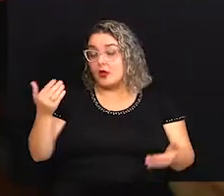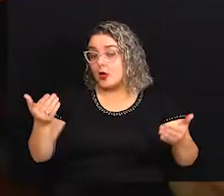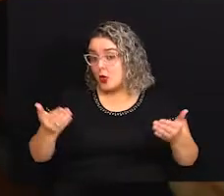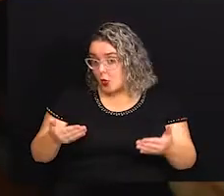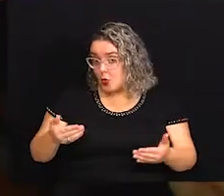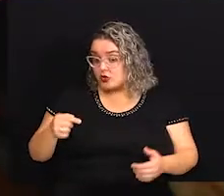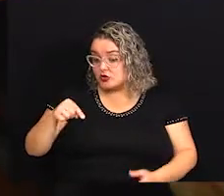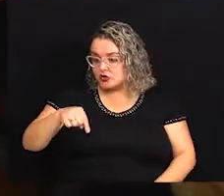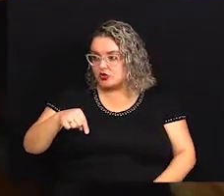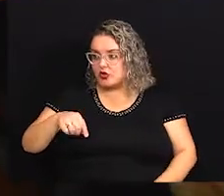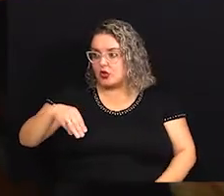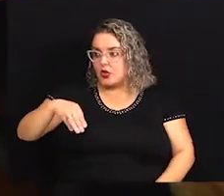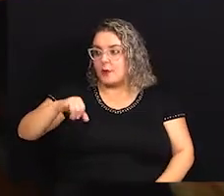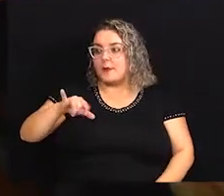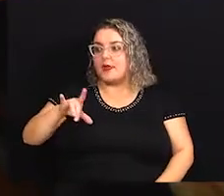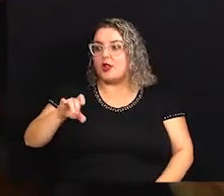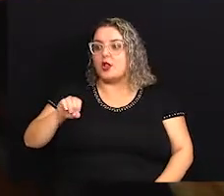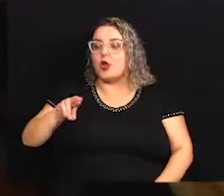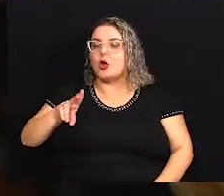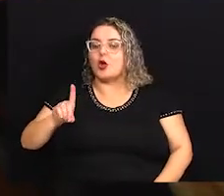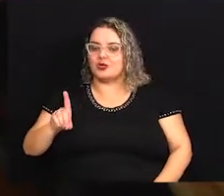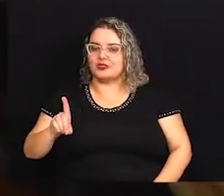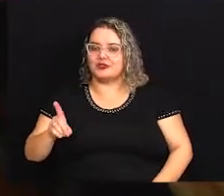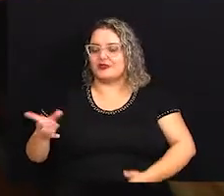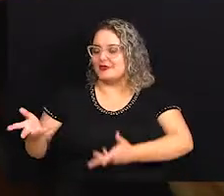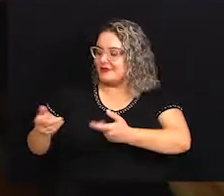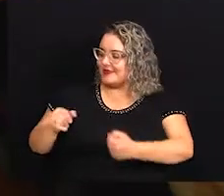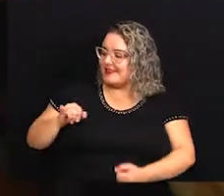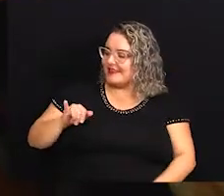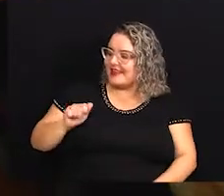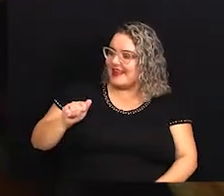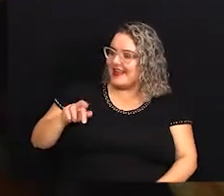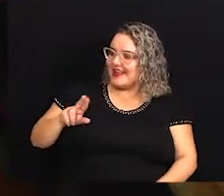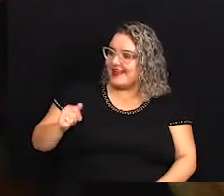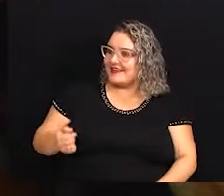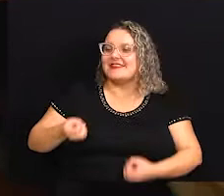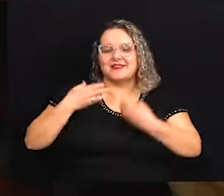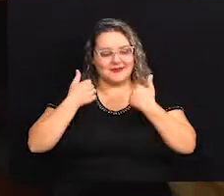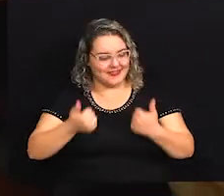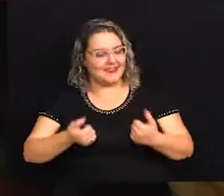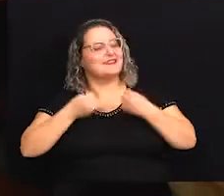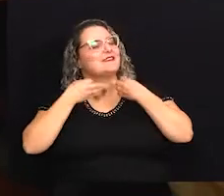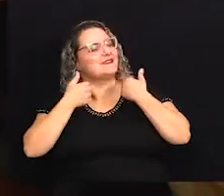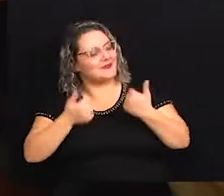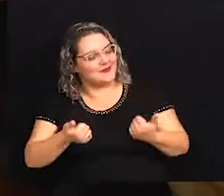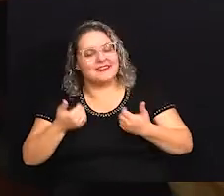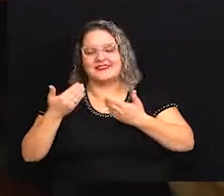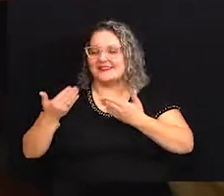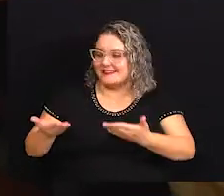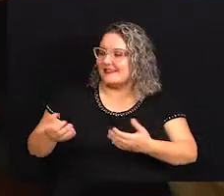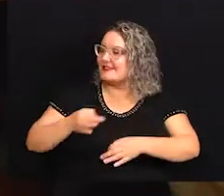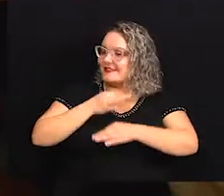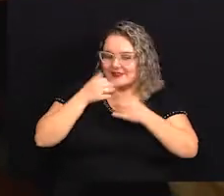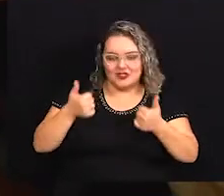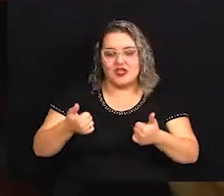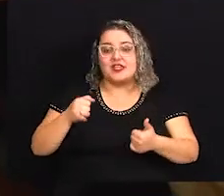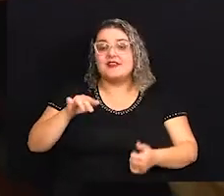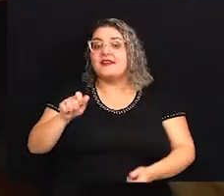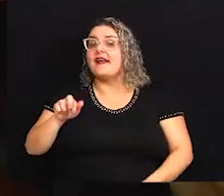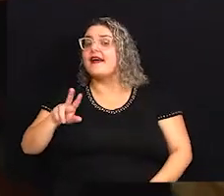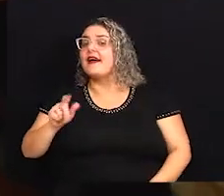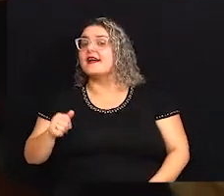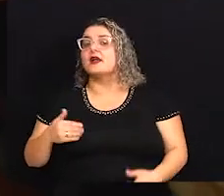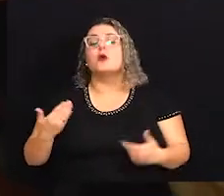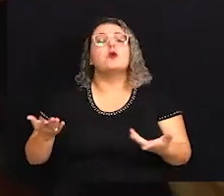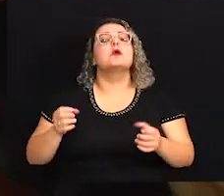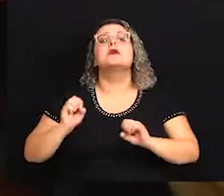hoje nós estamos aqui no Milord e a nossa convidada Yara. Tudo bem, Yara? Tudo bem, e você? Tudo jóia. Yara, que receita que a gente